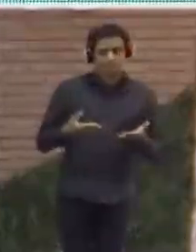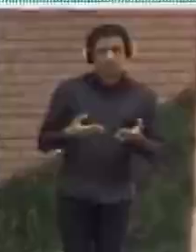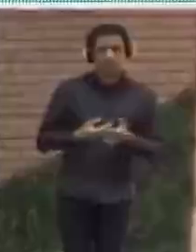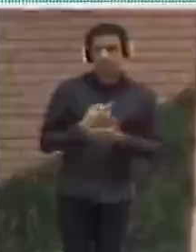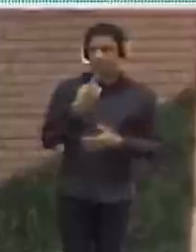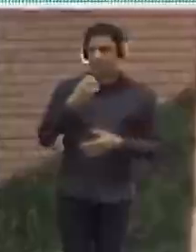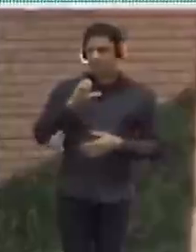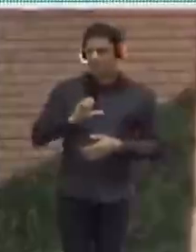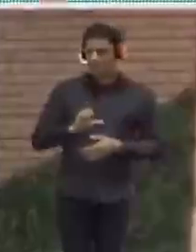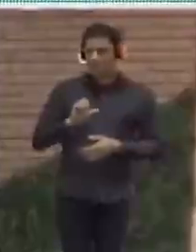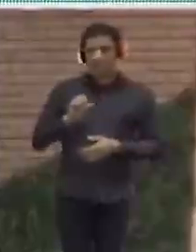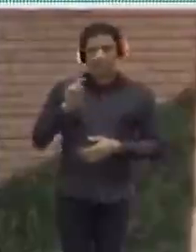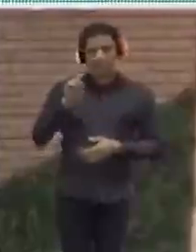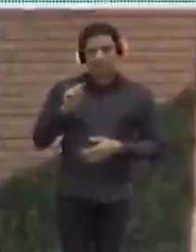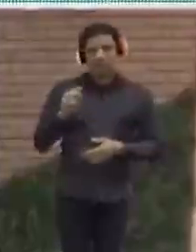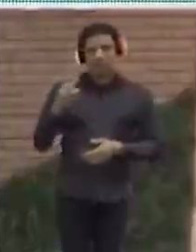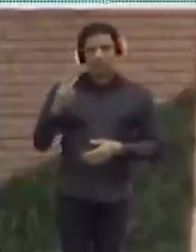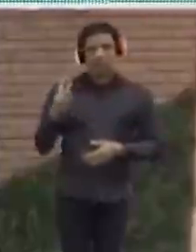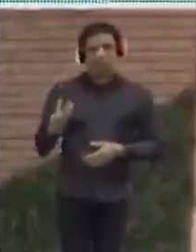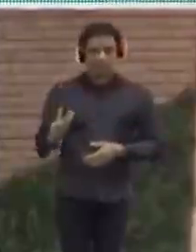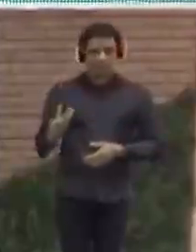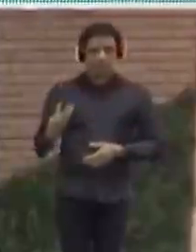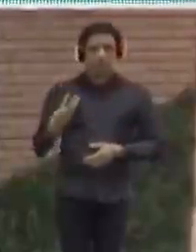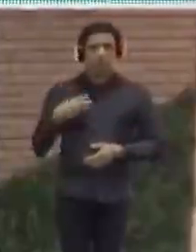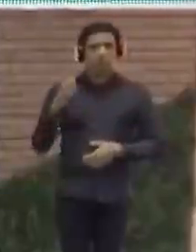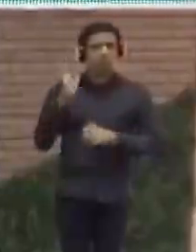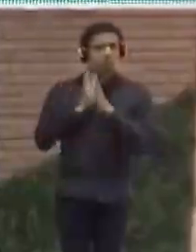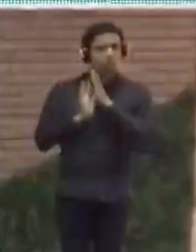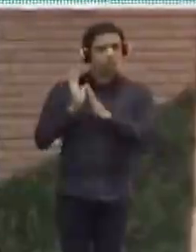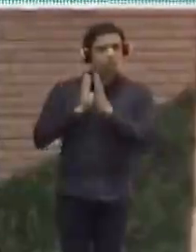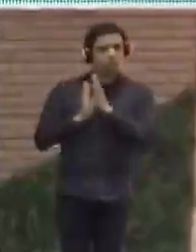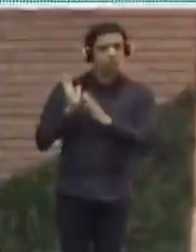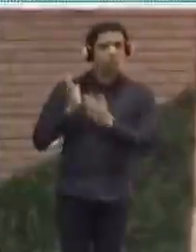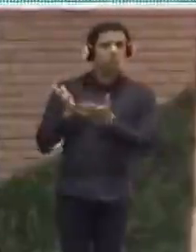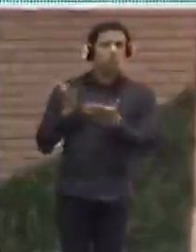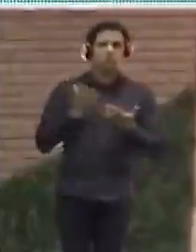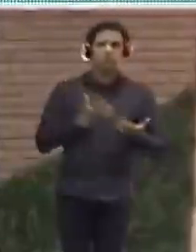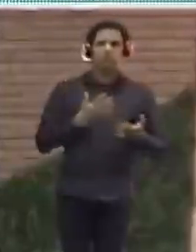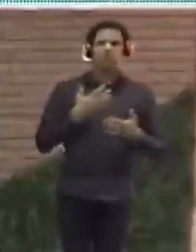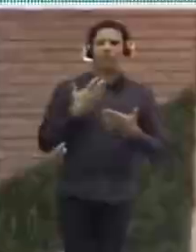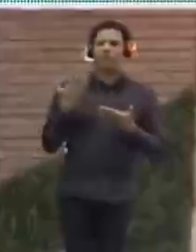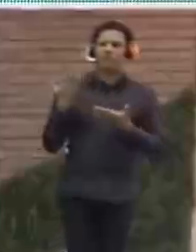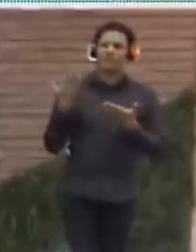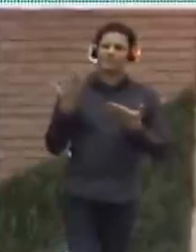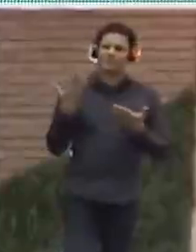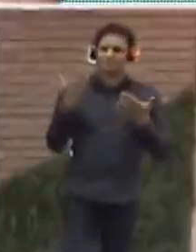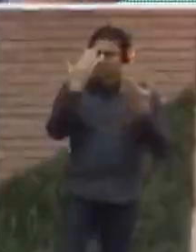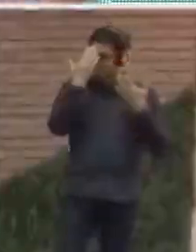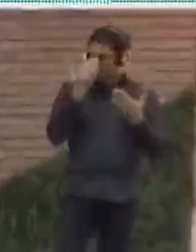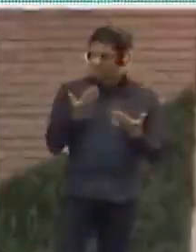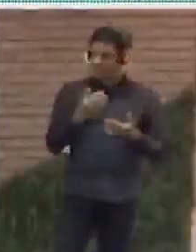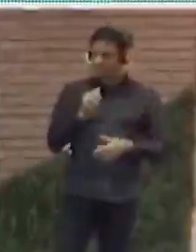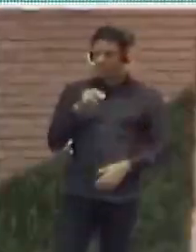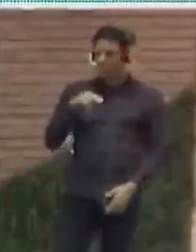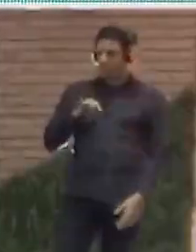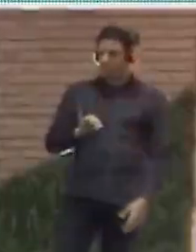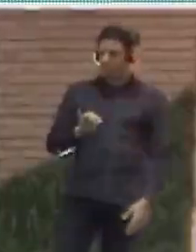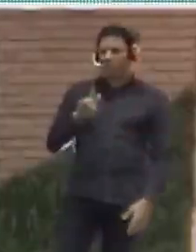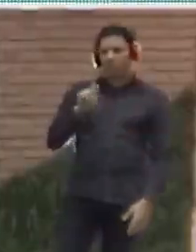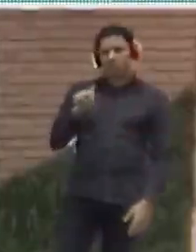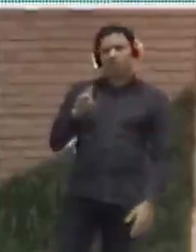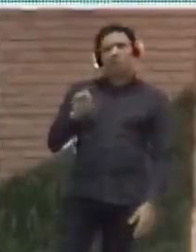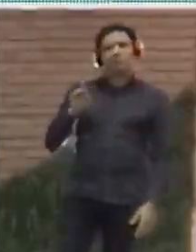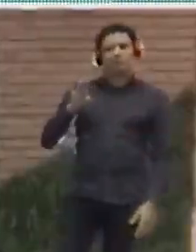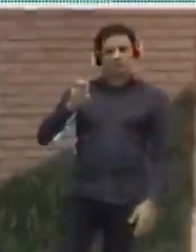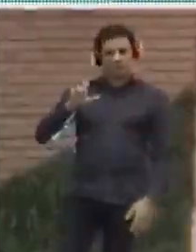minutos, ouvindo aqui os nossos convidados. Agradecer muito os nossos convidados aqui, o Ente e a Gabriela.